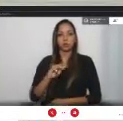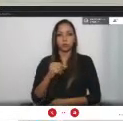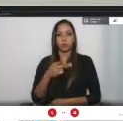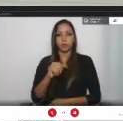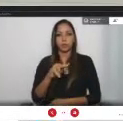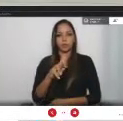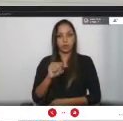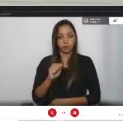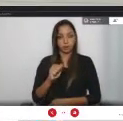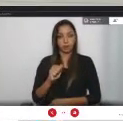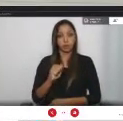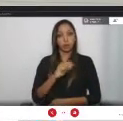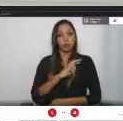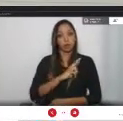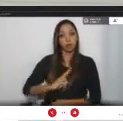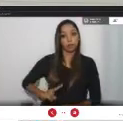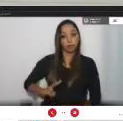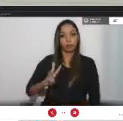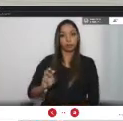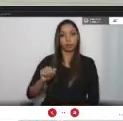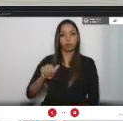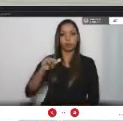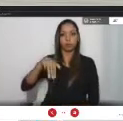vereador Volney França.